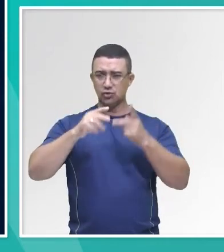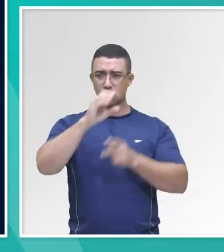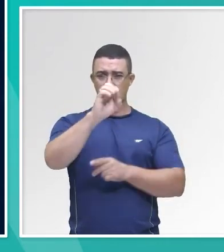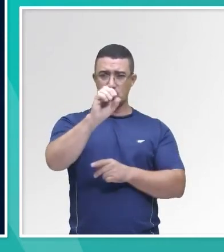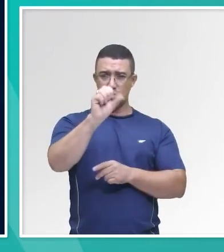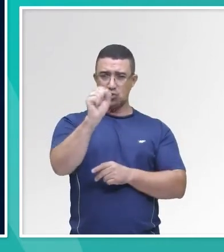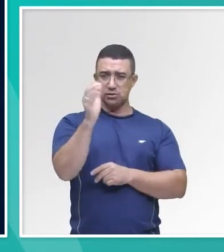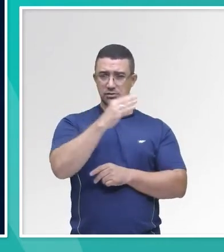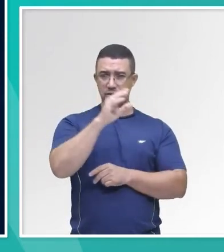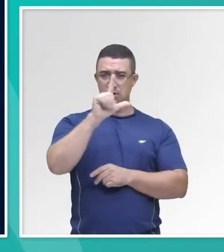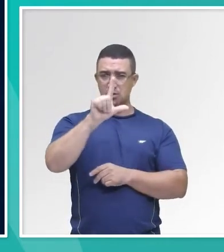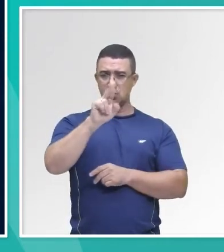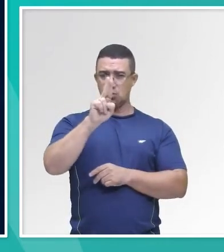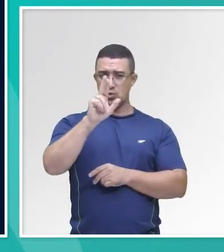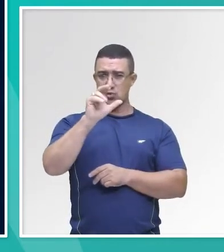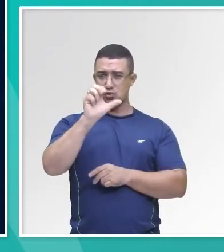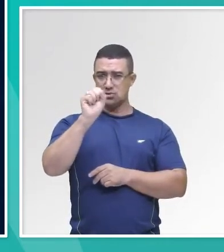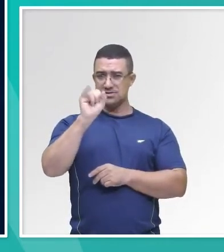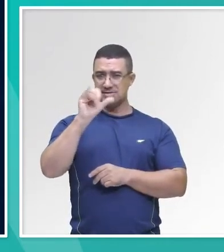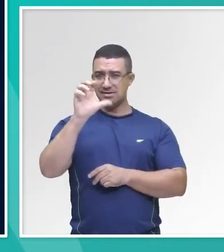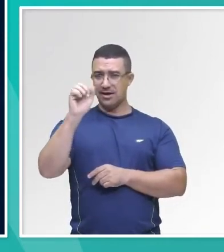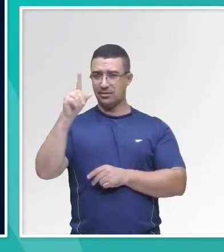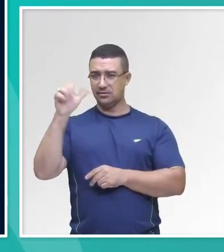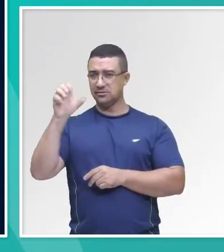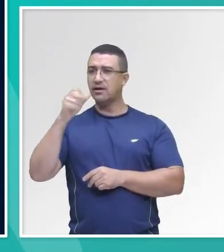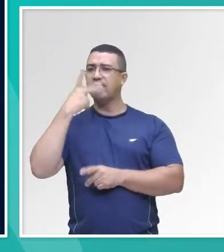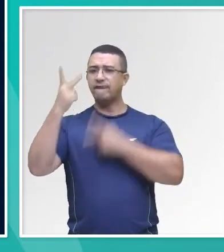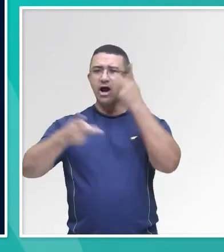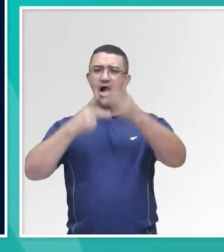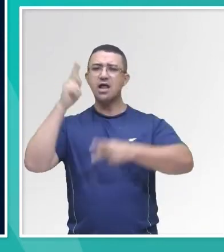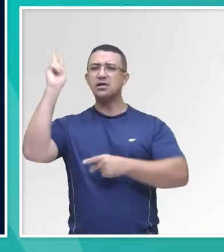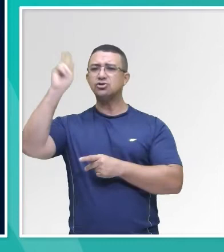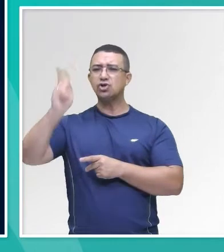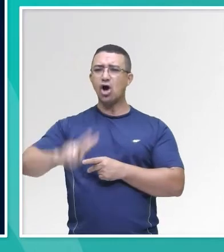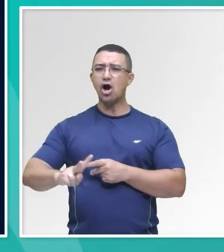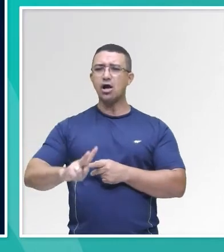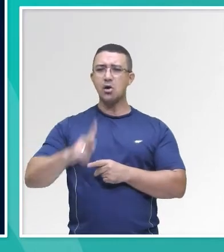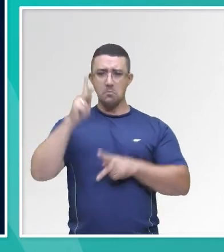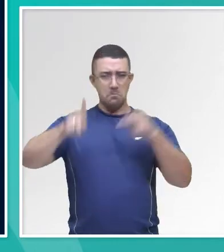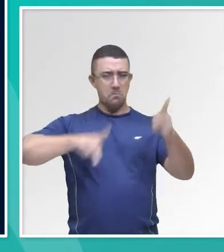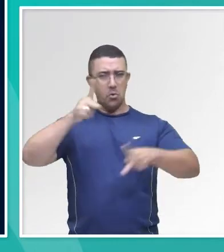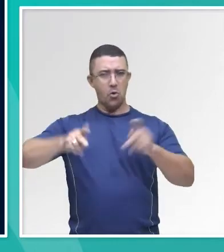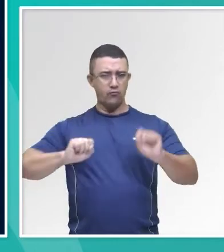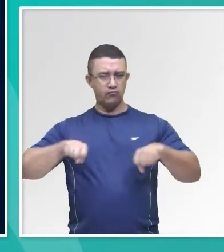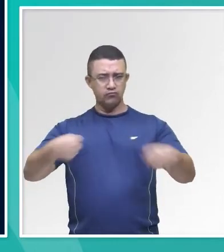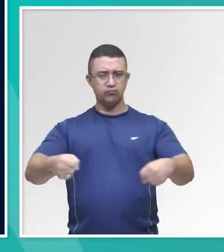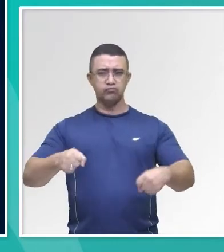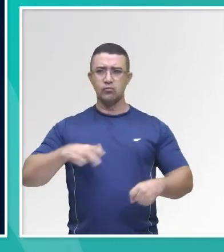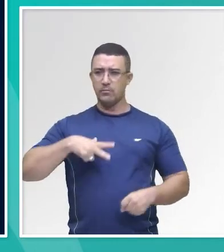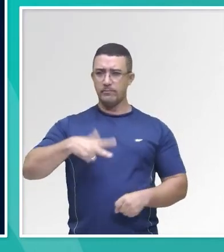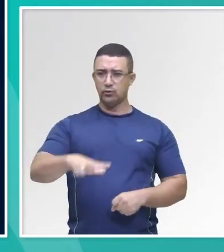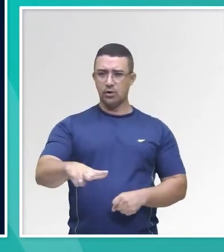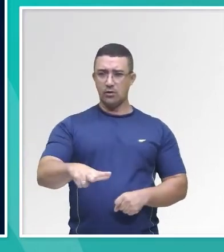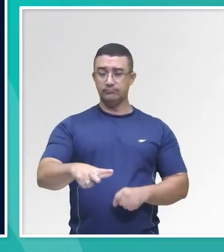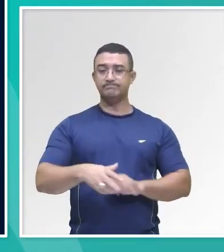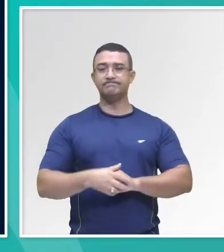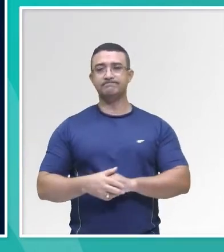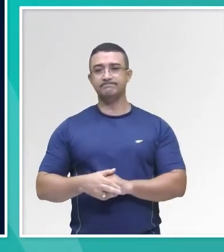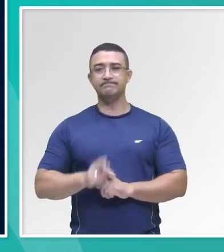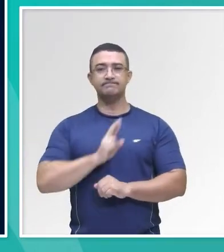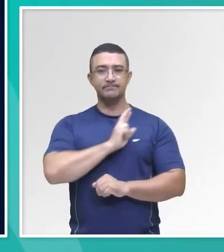contando a história do povo português, do bravo povo português. Então, o romance ele